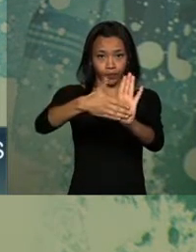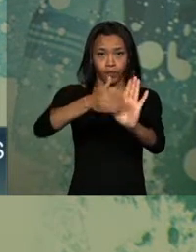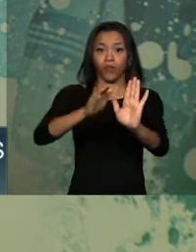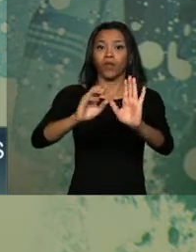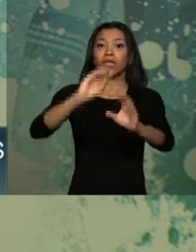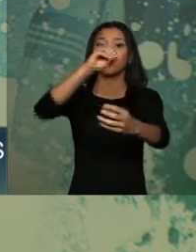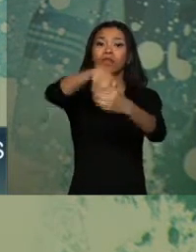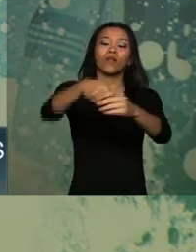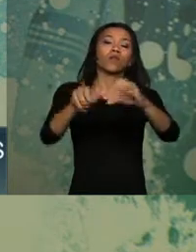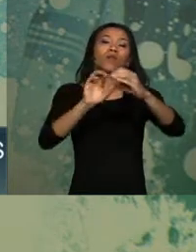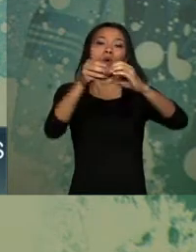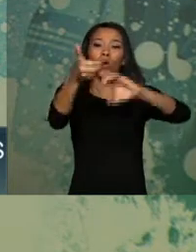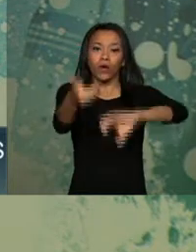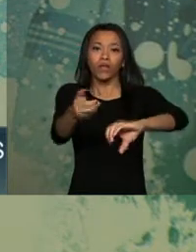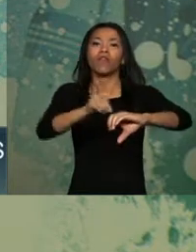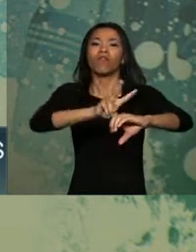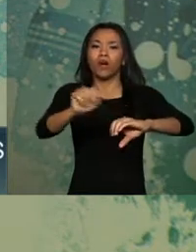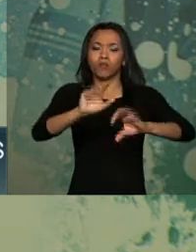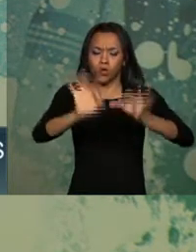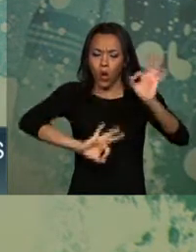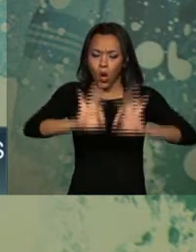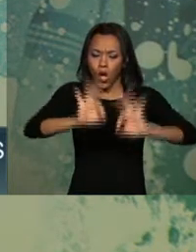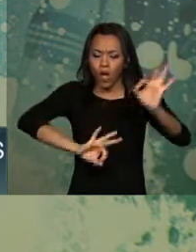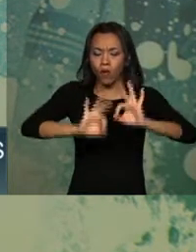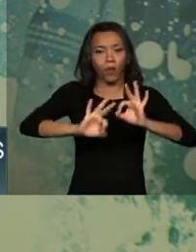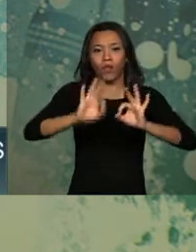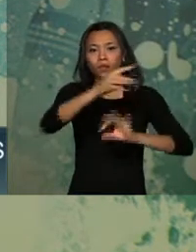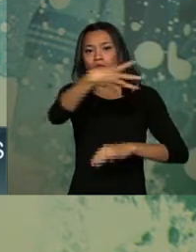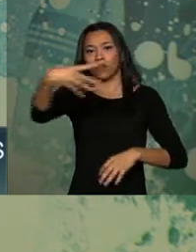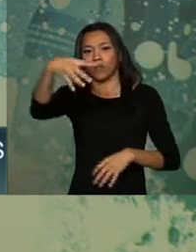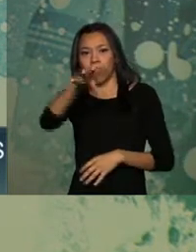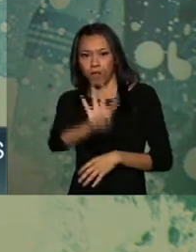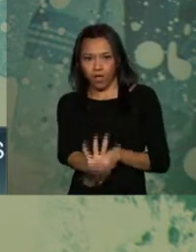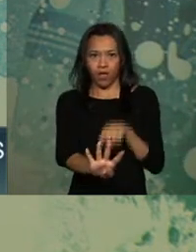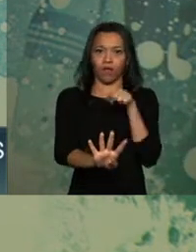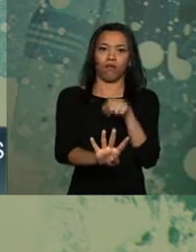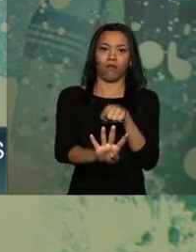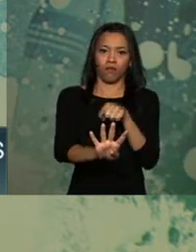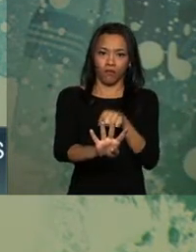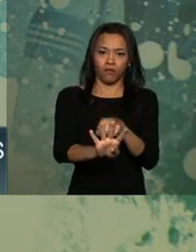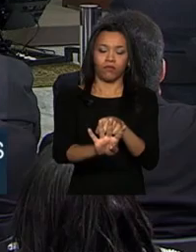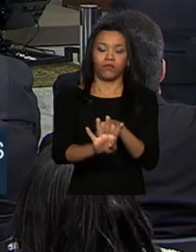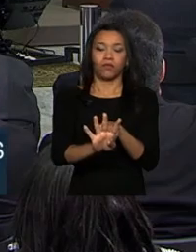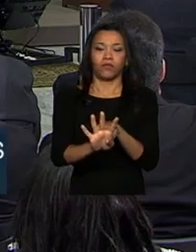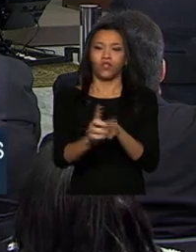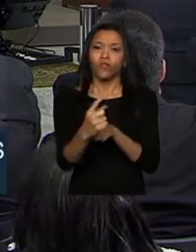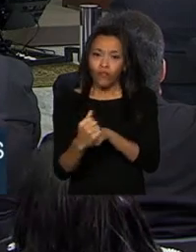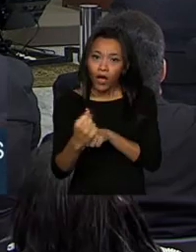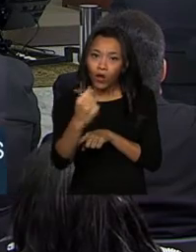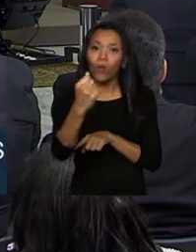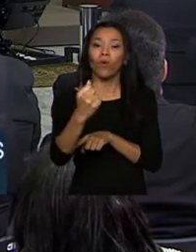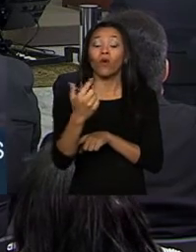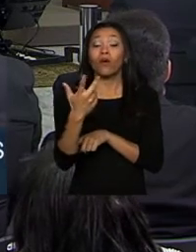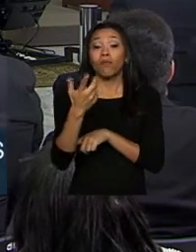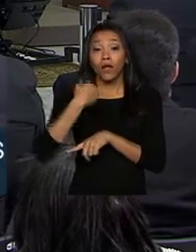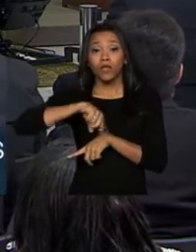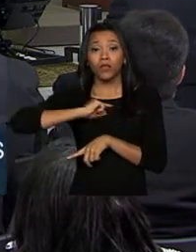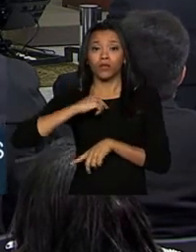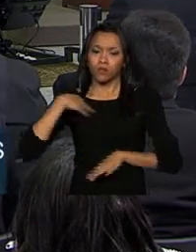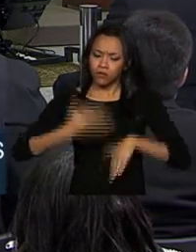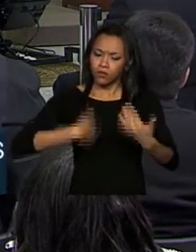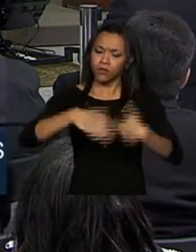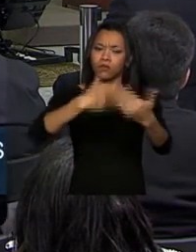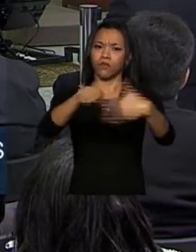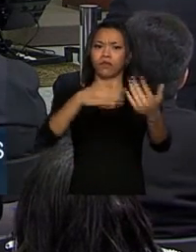vamos mexer nas tabelas para que a gente possa, até por sua determinação, presidente, crescer sem